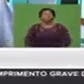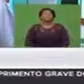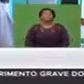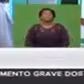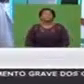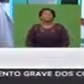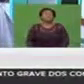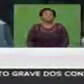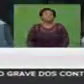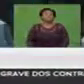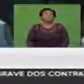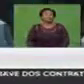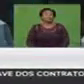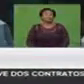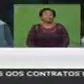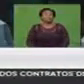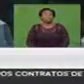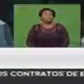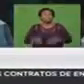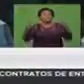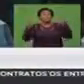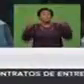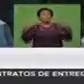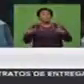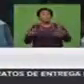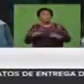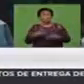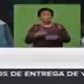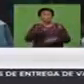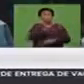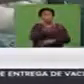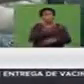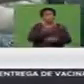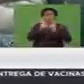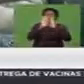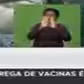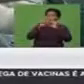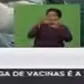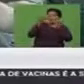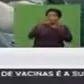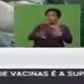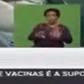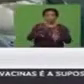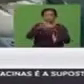em todo o mundo. Os médicos cirurgiões saíram satisfeitos do bloco